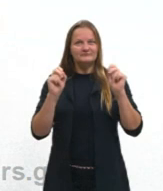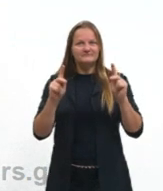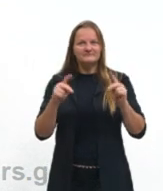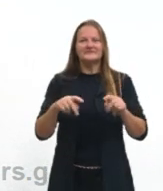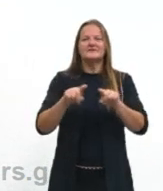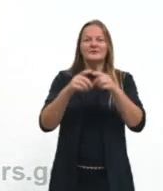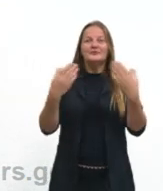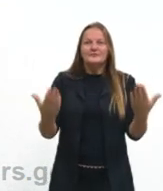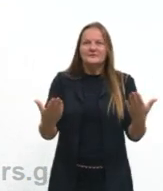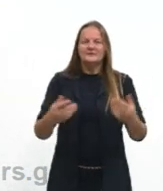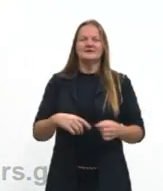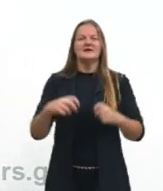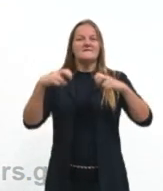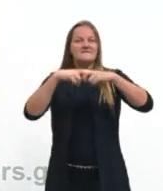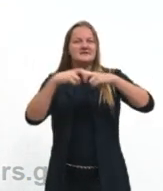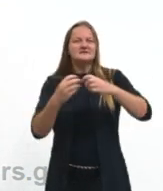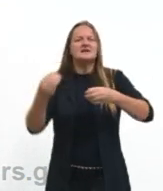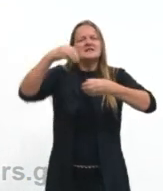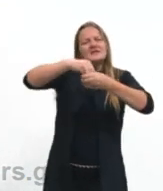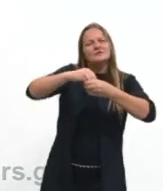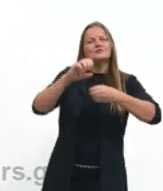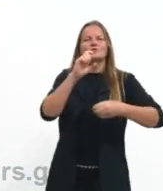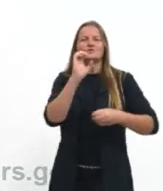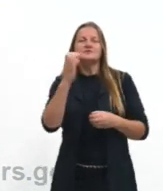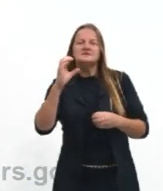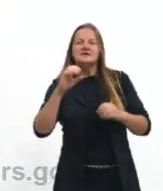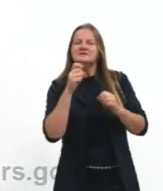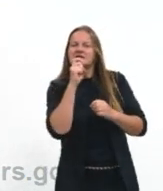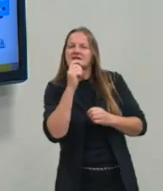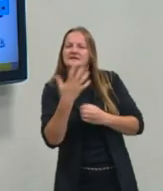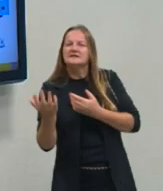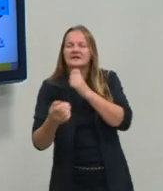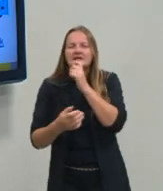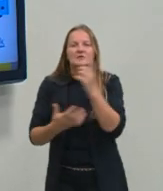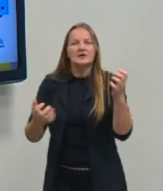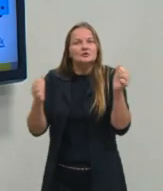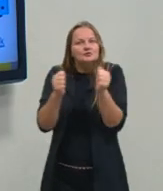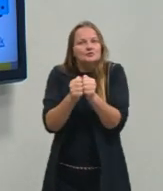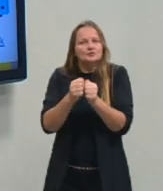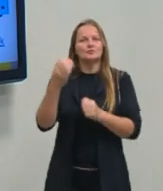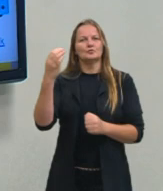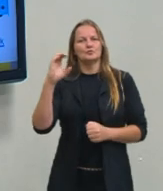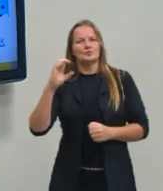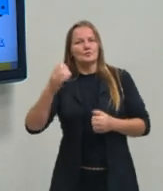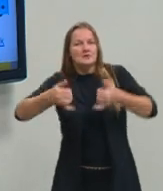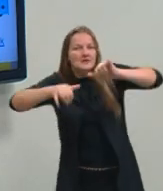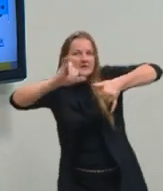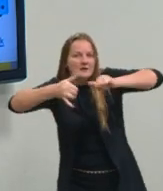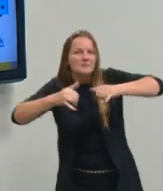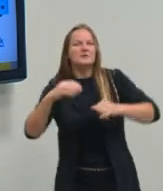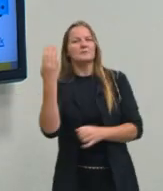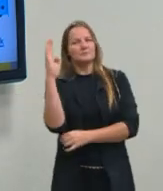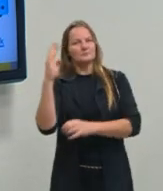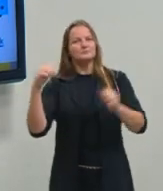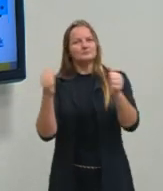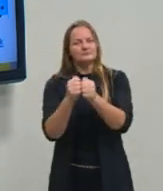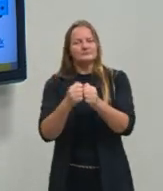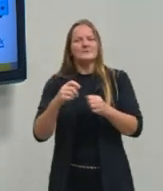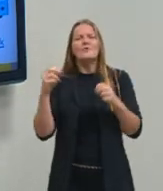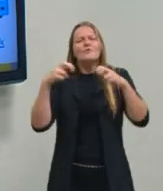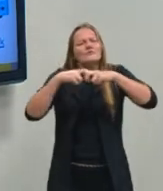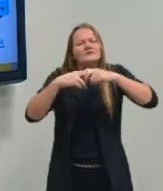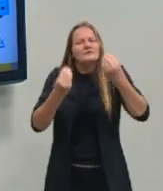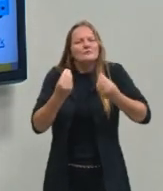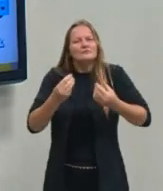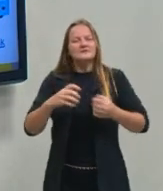a física ela faz parte das ciências da natureza junto com a química EA biologia então às vezes a gente vai falar na